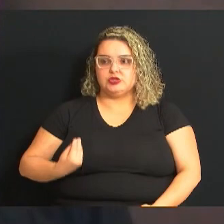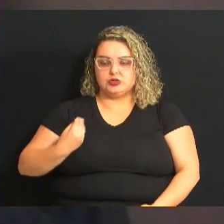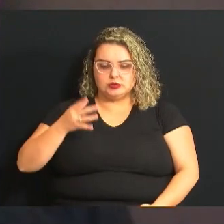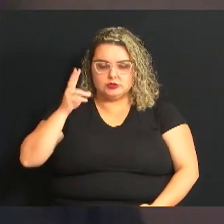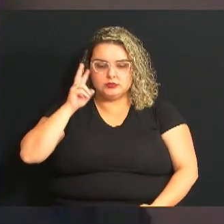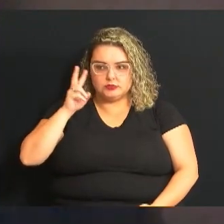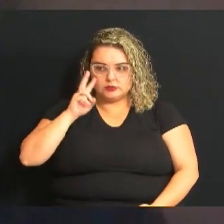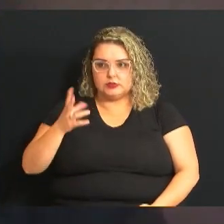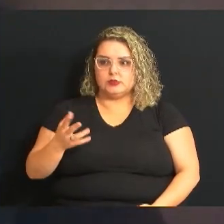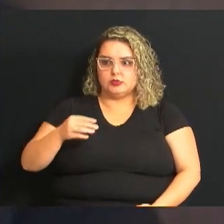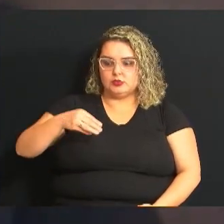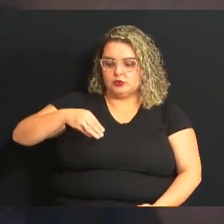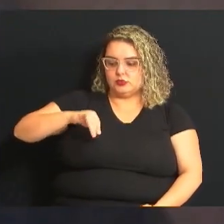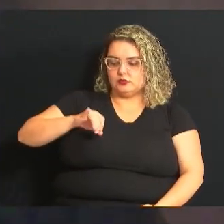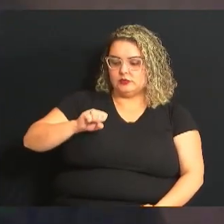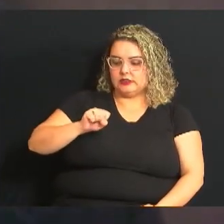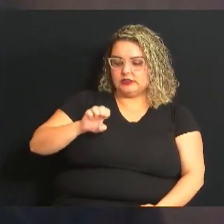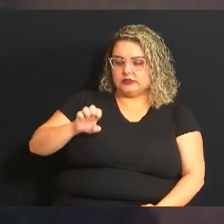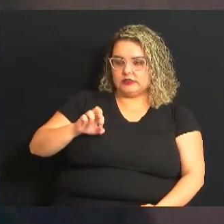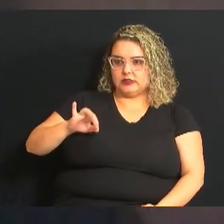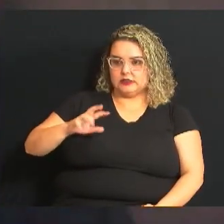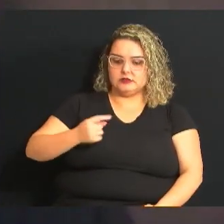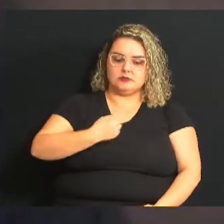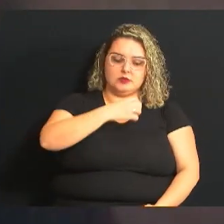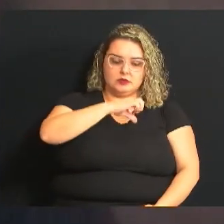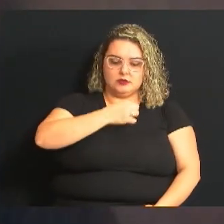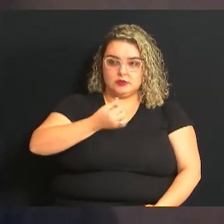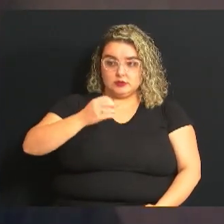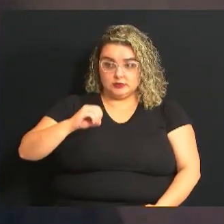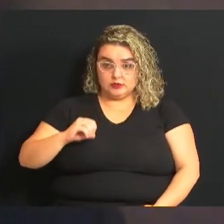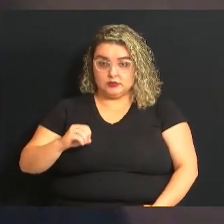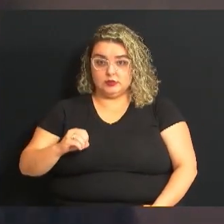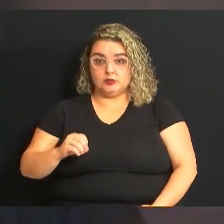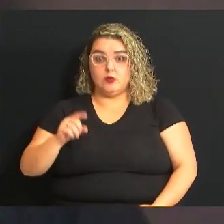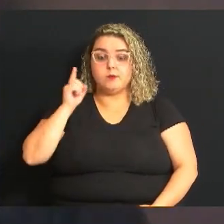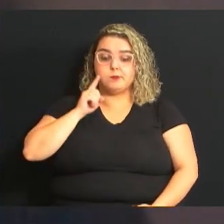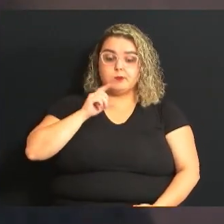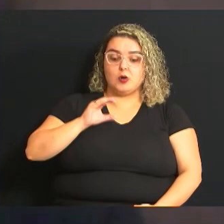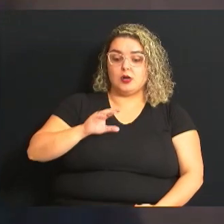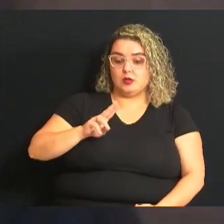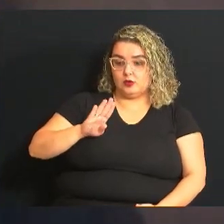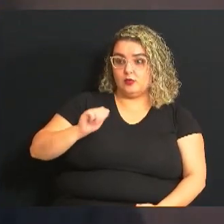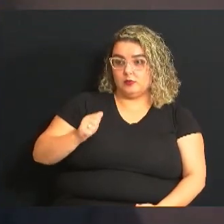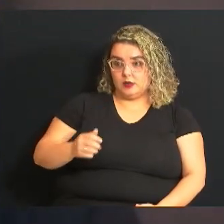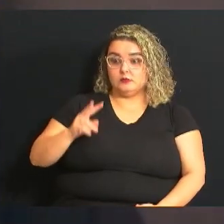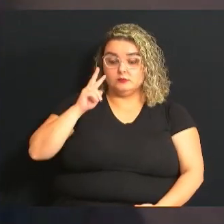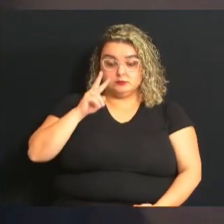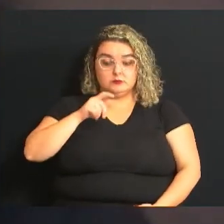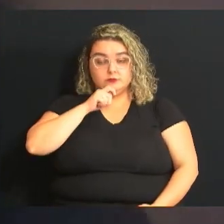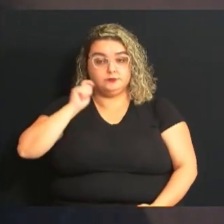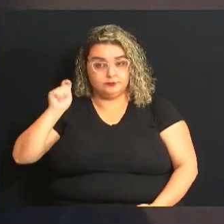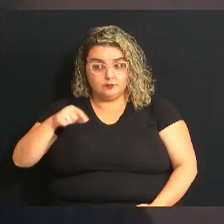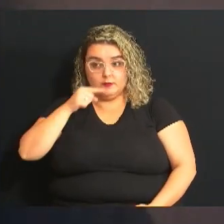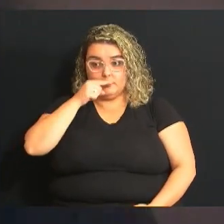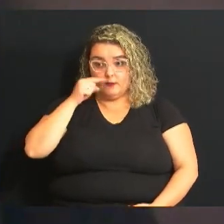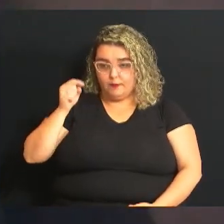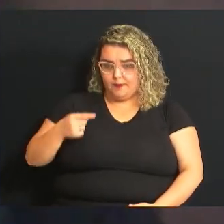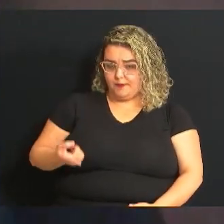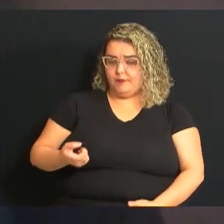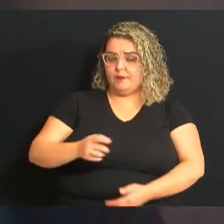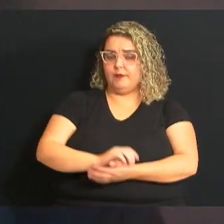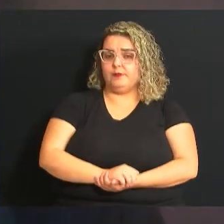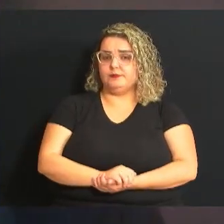aceito o convite para participar aqui do nosso telejornal, do Câmara Notícia. E após 8 meses, em que ponto, qual que é